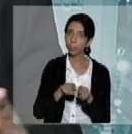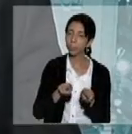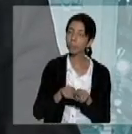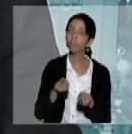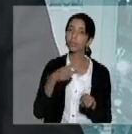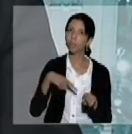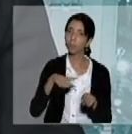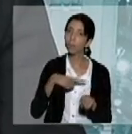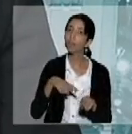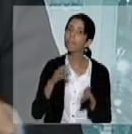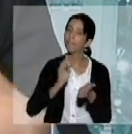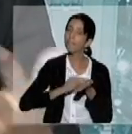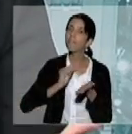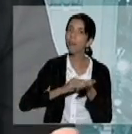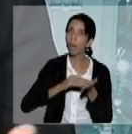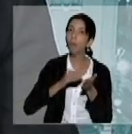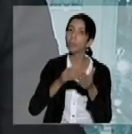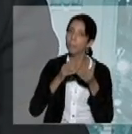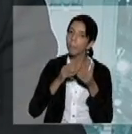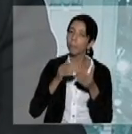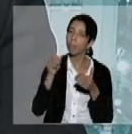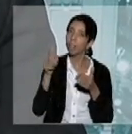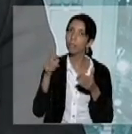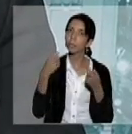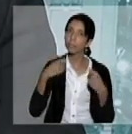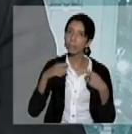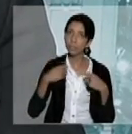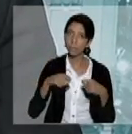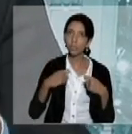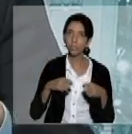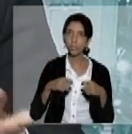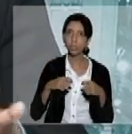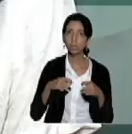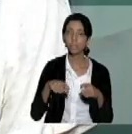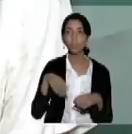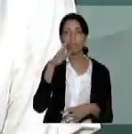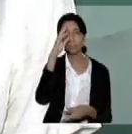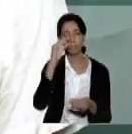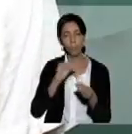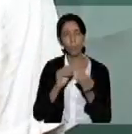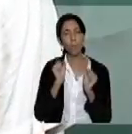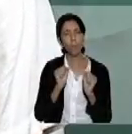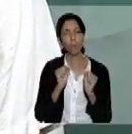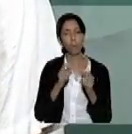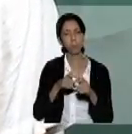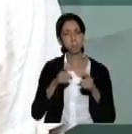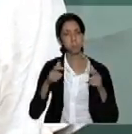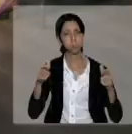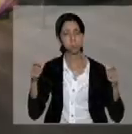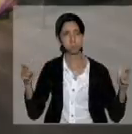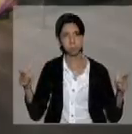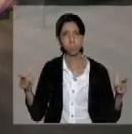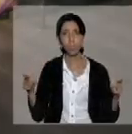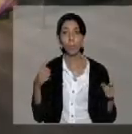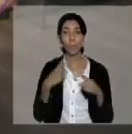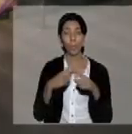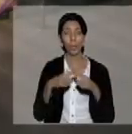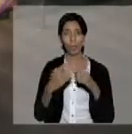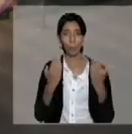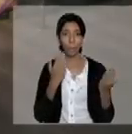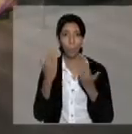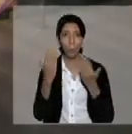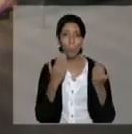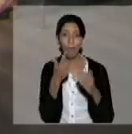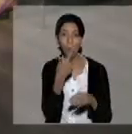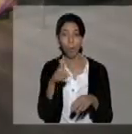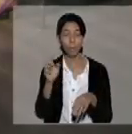também, que a gente tem ainda demanda para campus. Né? Ou seja, esse número pode crescer. Exatamente. Porque se você comparar